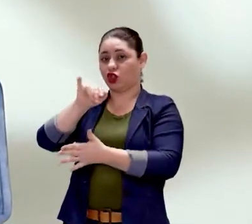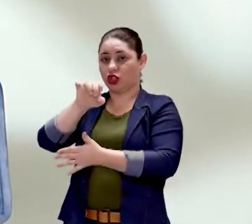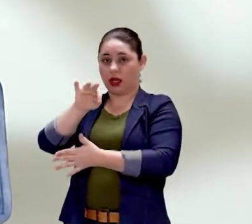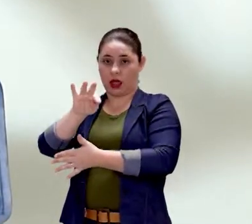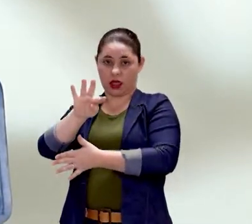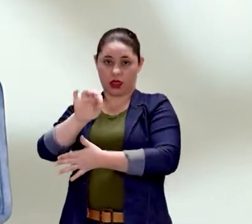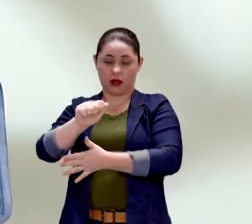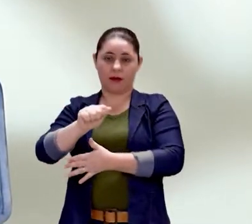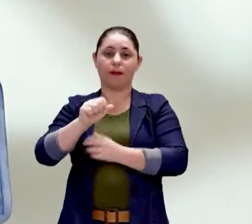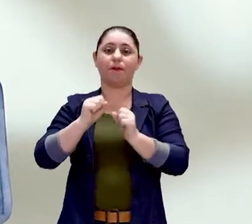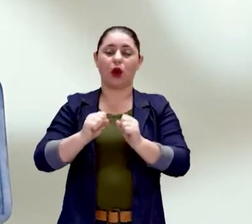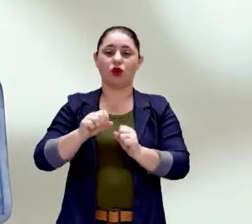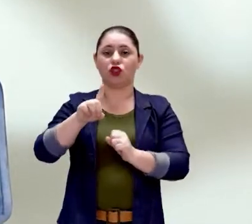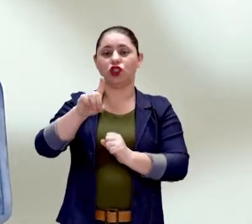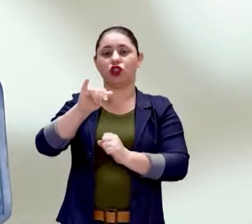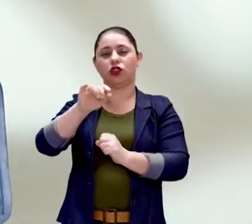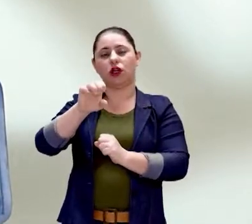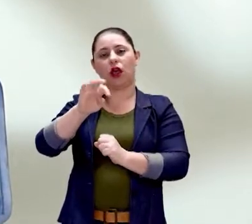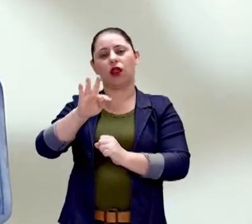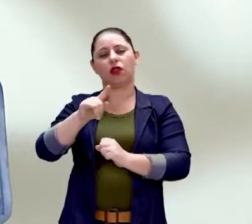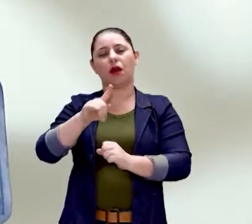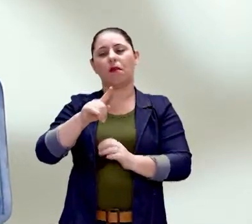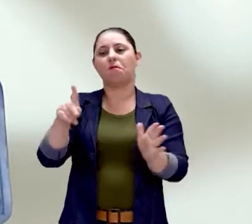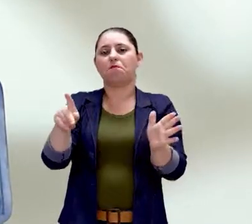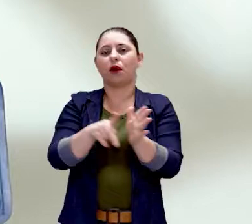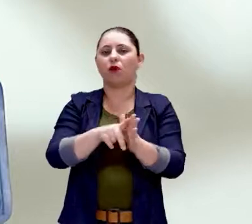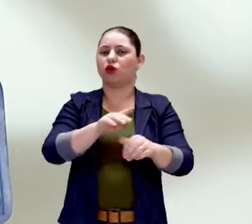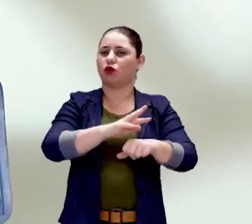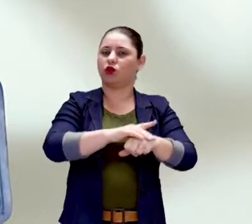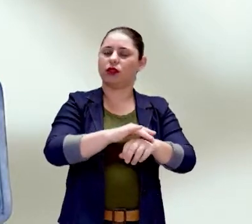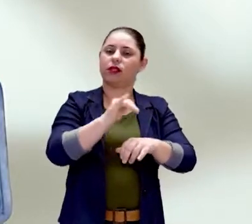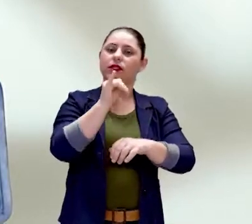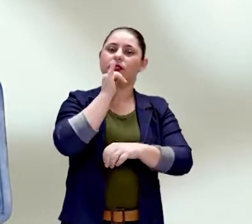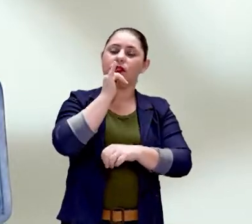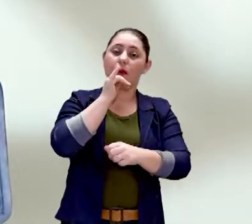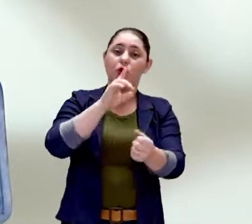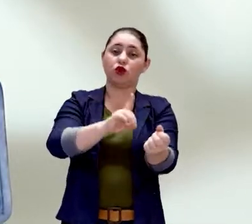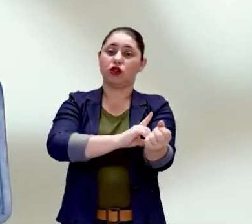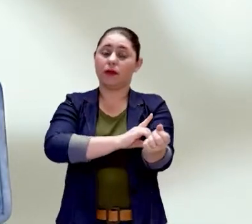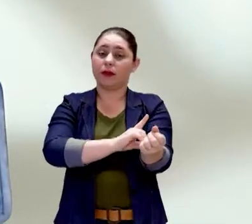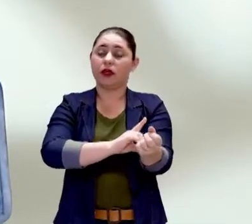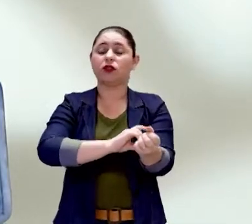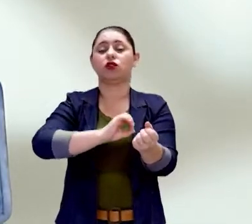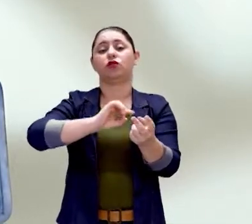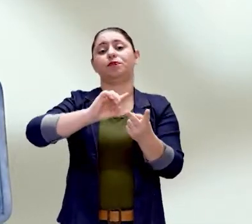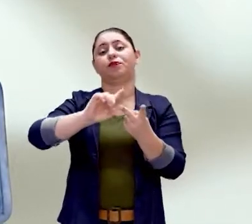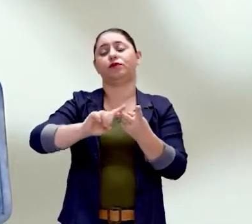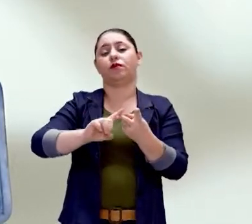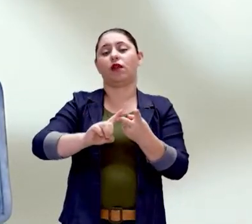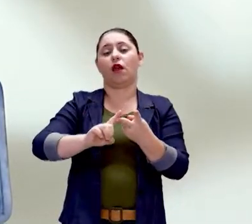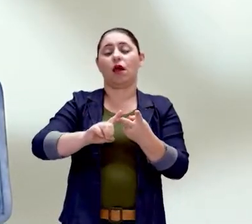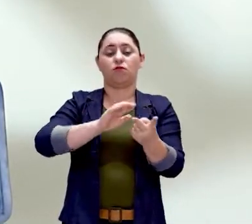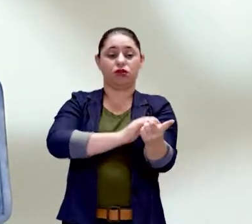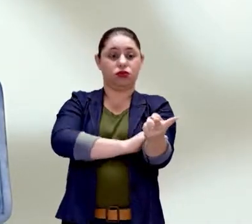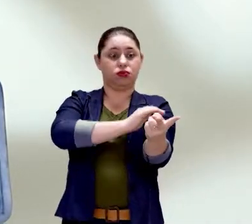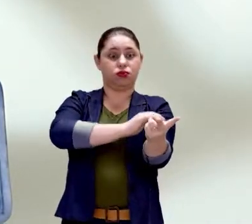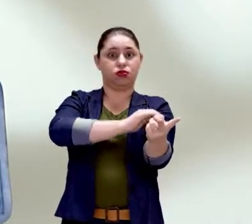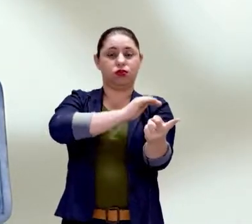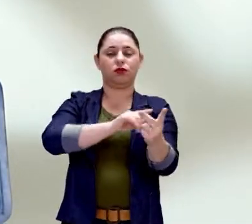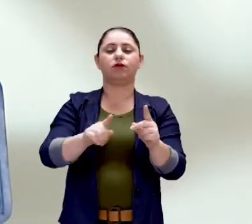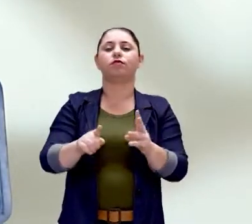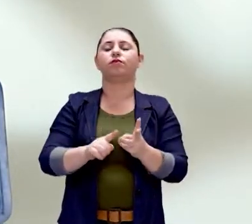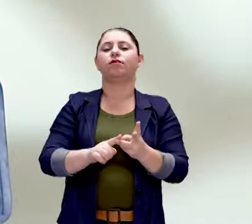dieta, tá bom? Pode ser dieta para algum tipo de patologia, como a diabetes, como pressão alta, tá